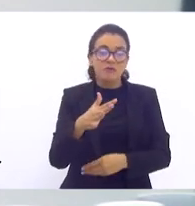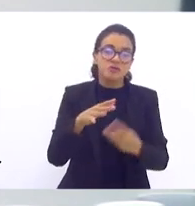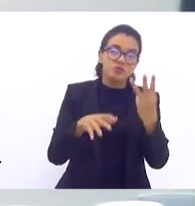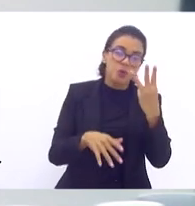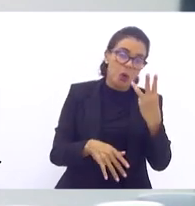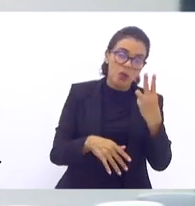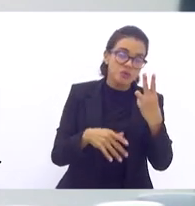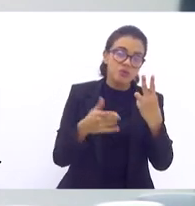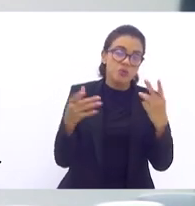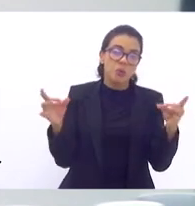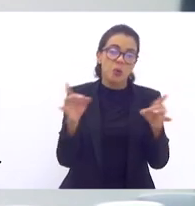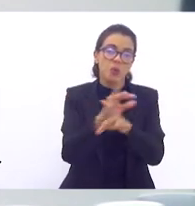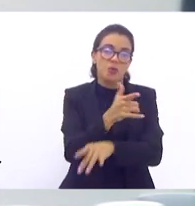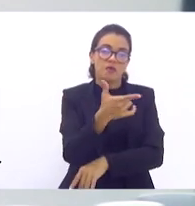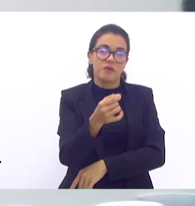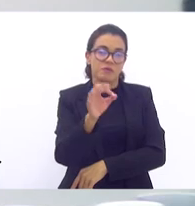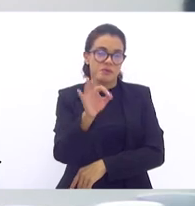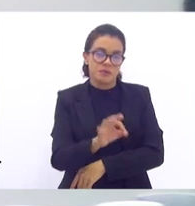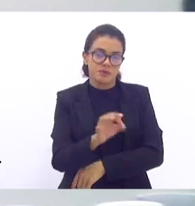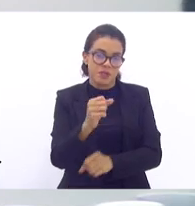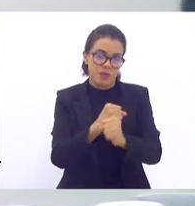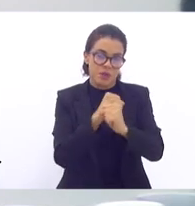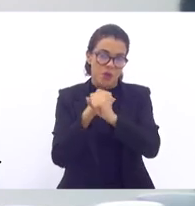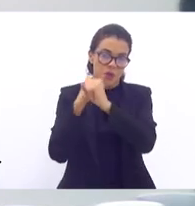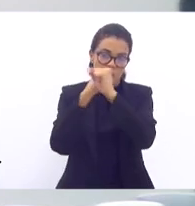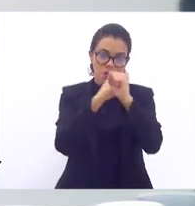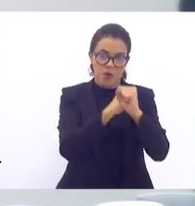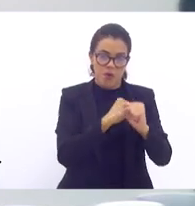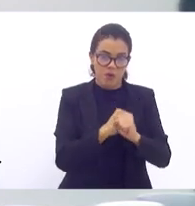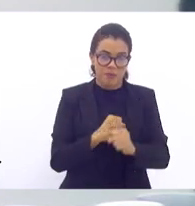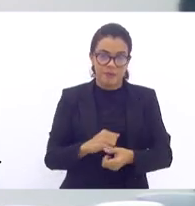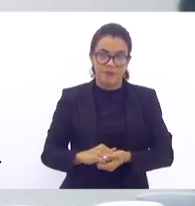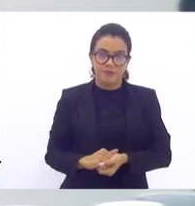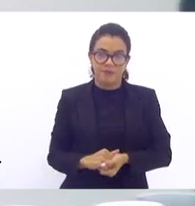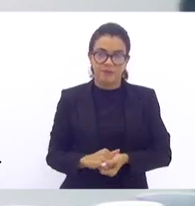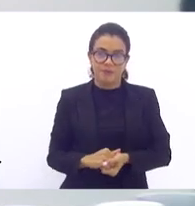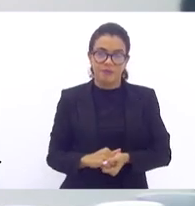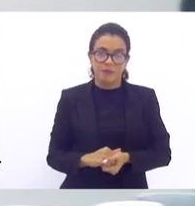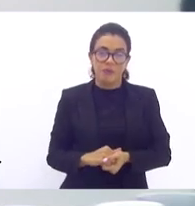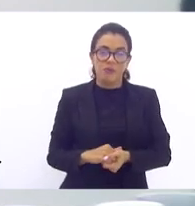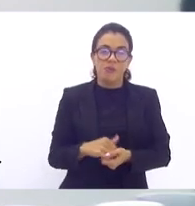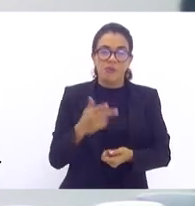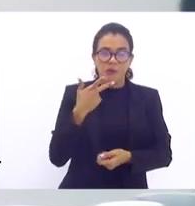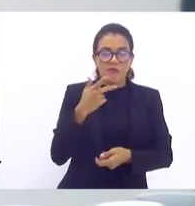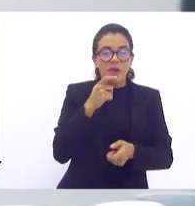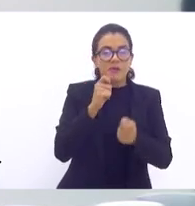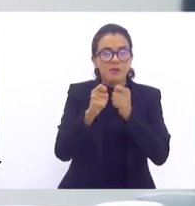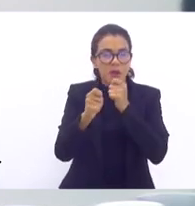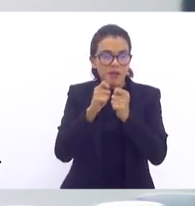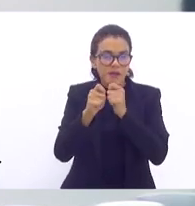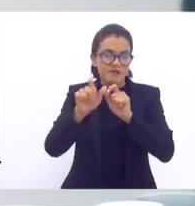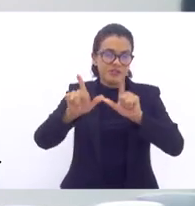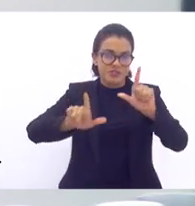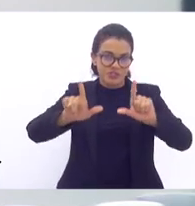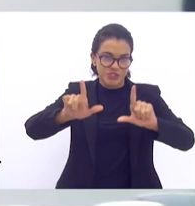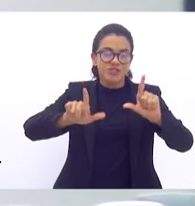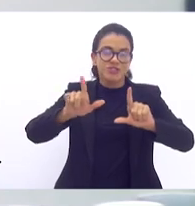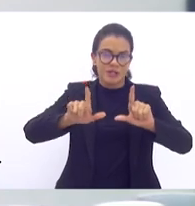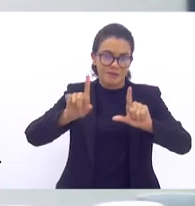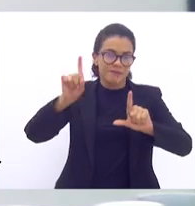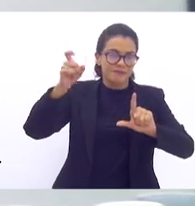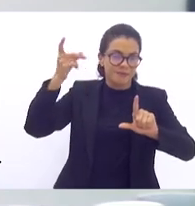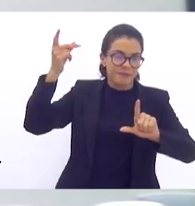não tenham sido concluído 20% das obras né eu até disse num programa de televisão numa entrevista que eu dei é